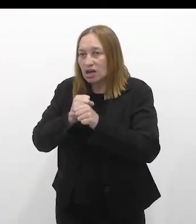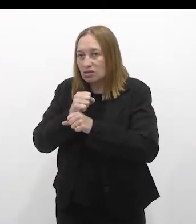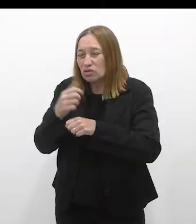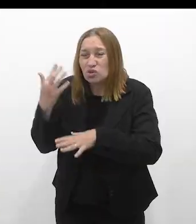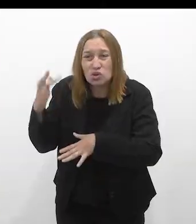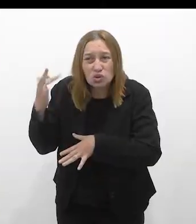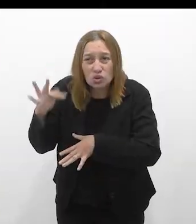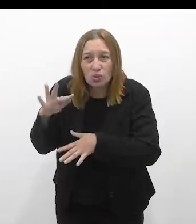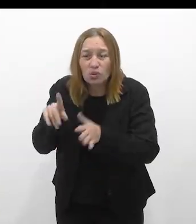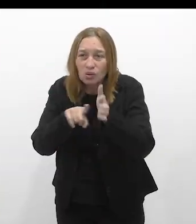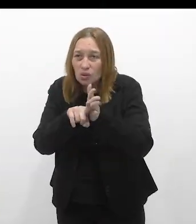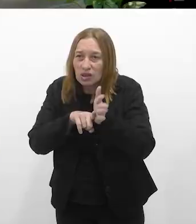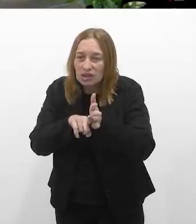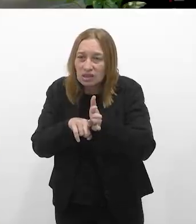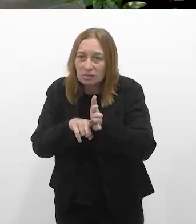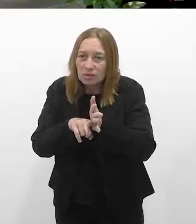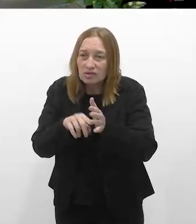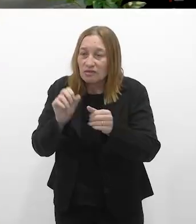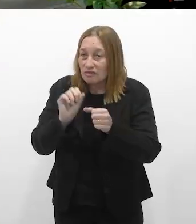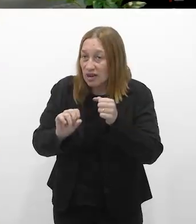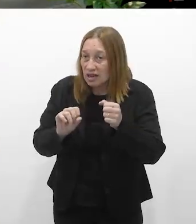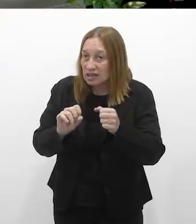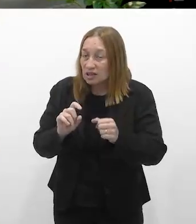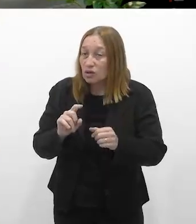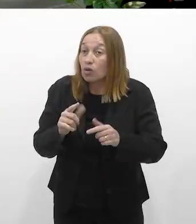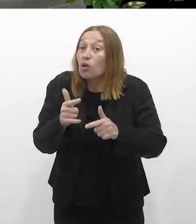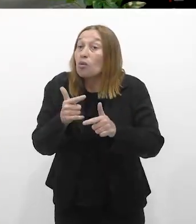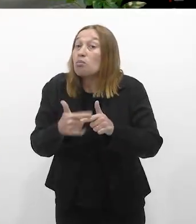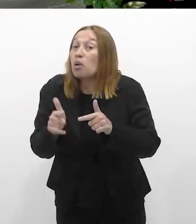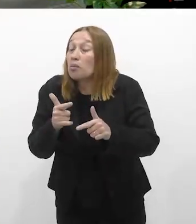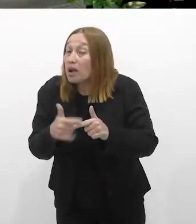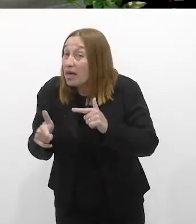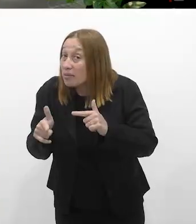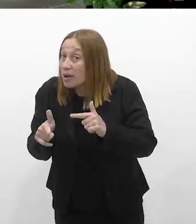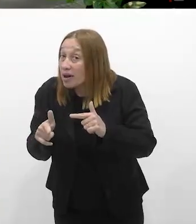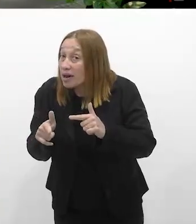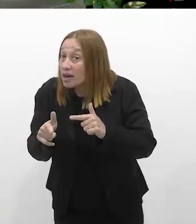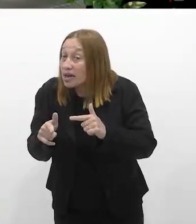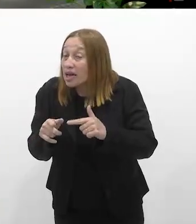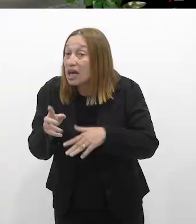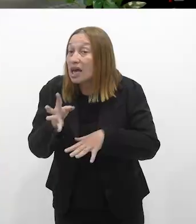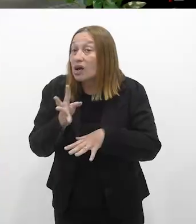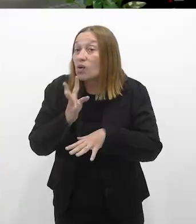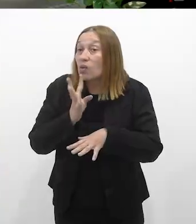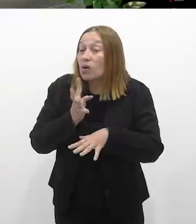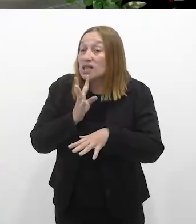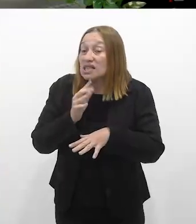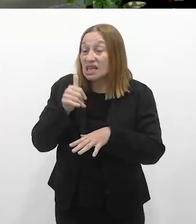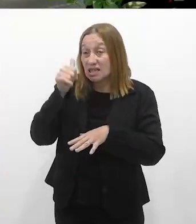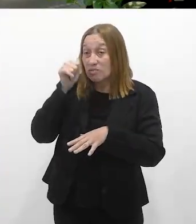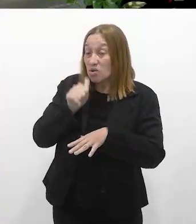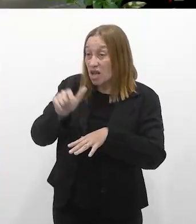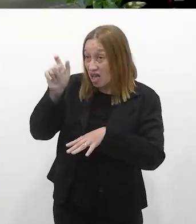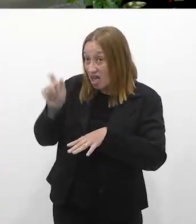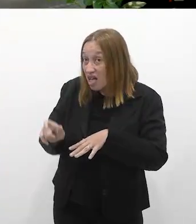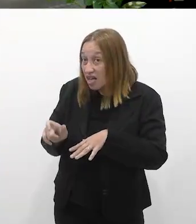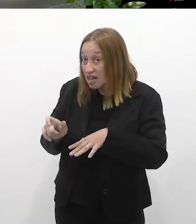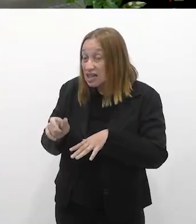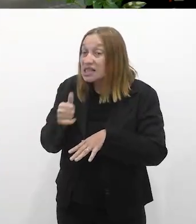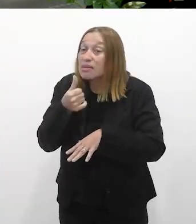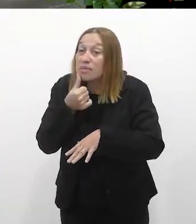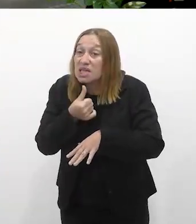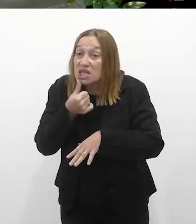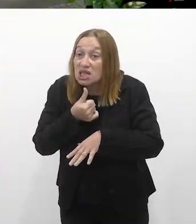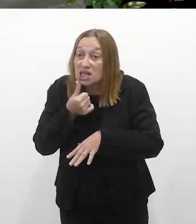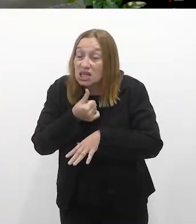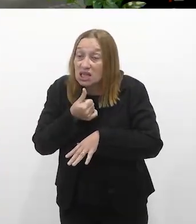dor, onde ela faz o exame. O nosso problema é reconhecer essa mulher,